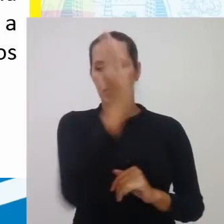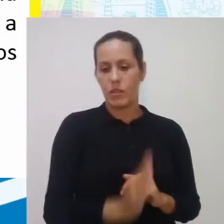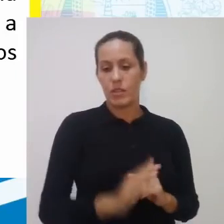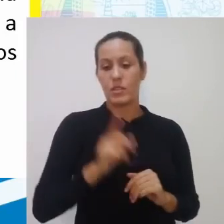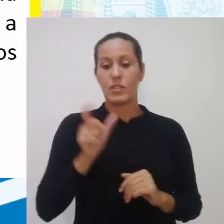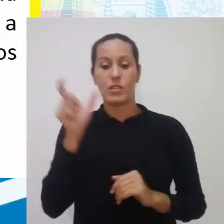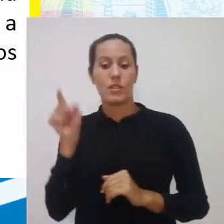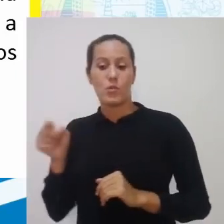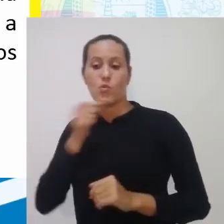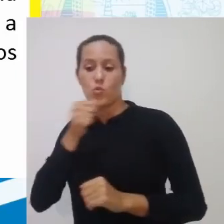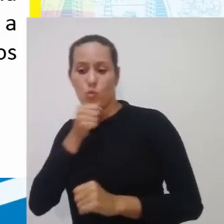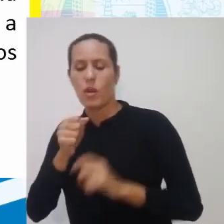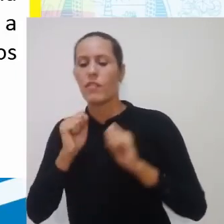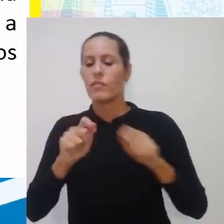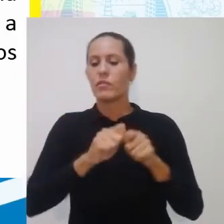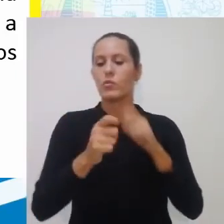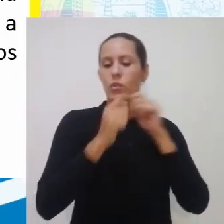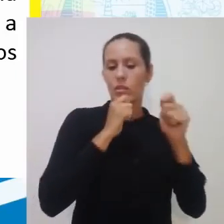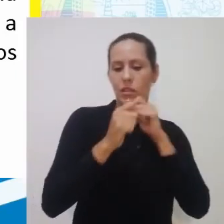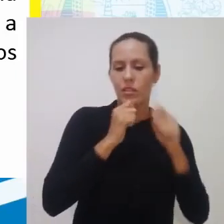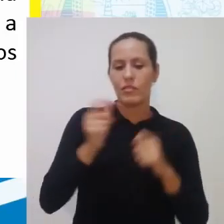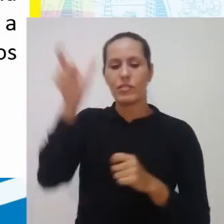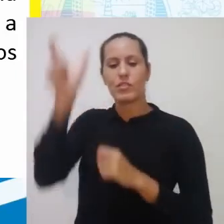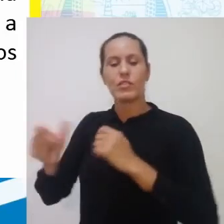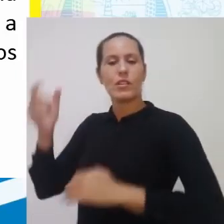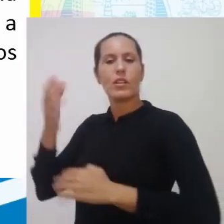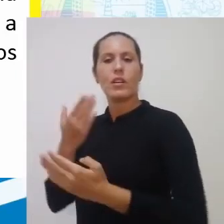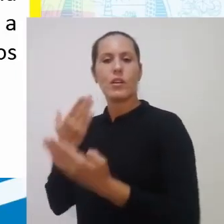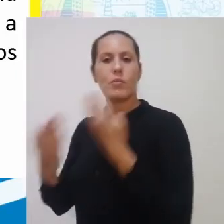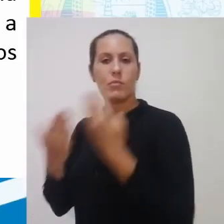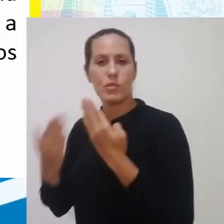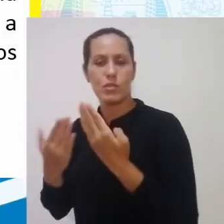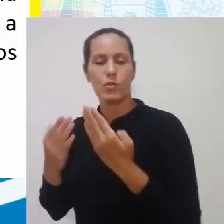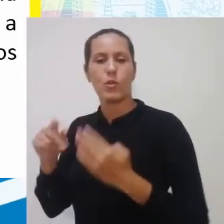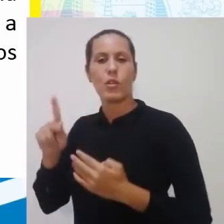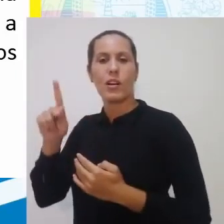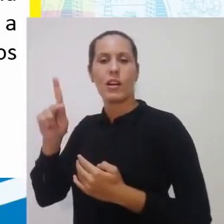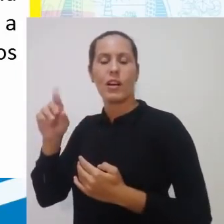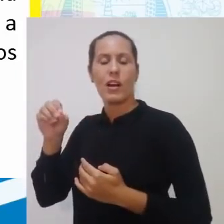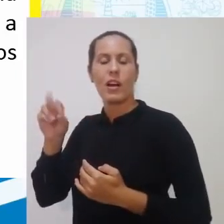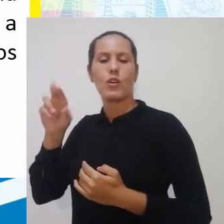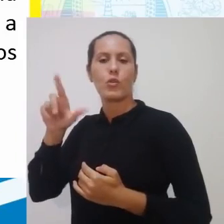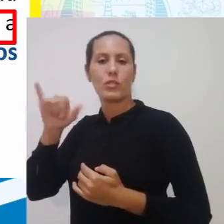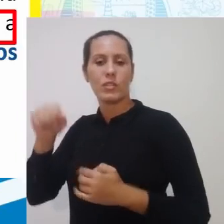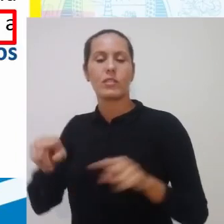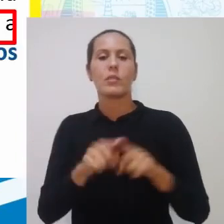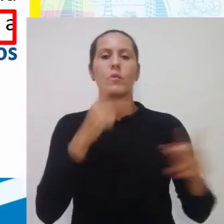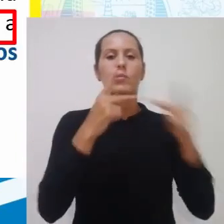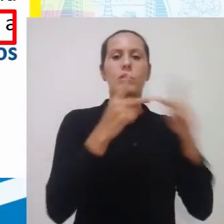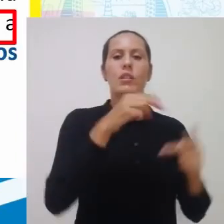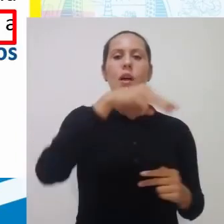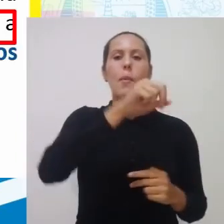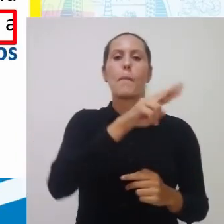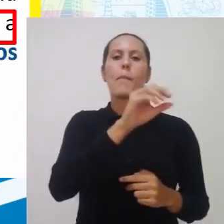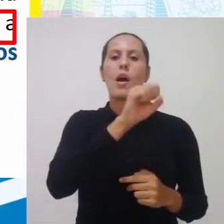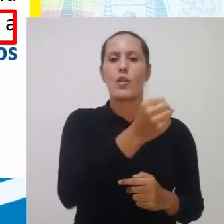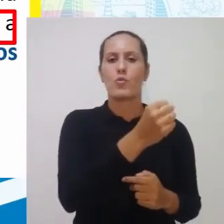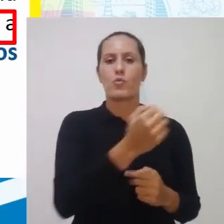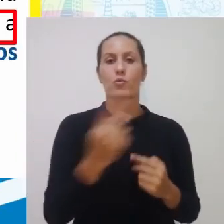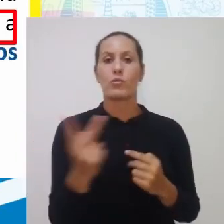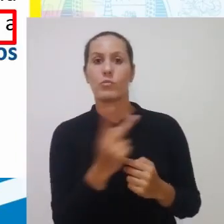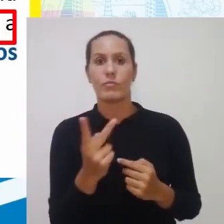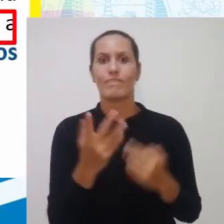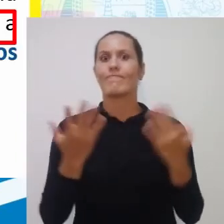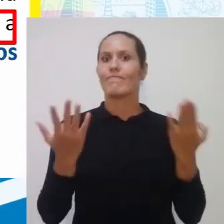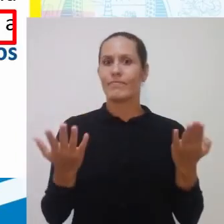o jornalista fez uma entrevista com a psicóloga Caroline Paiva e com o psicanalista Marcos Wagner. Então, para ficar melhor, para a gente